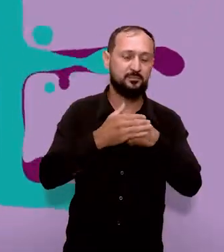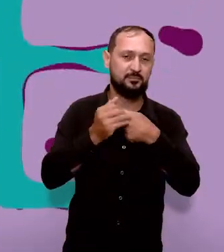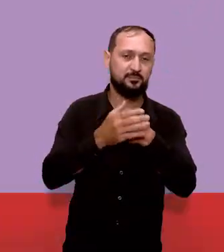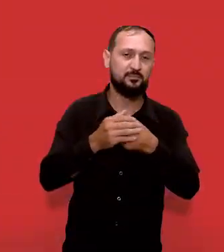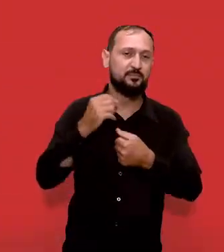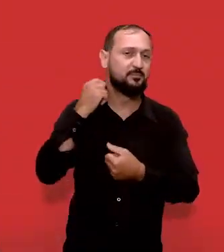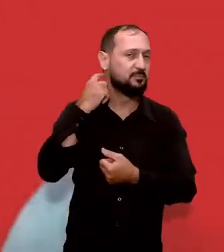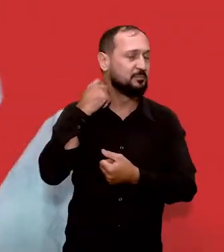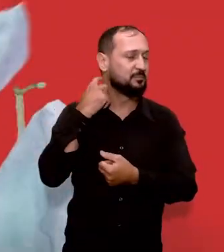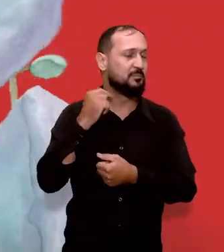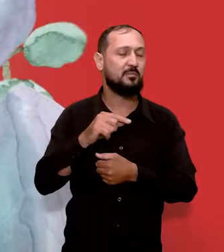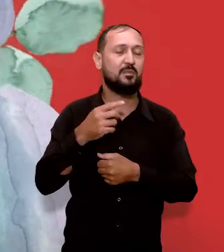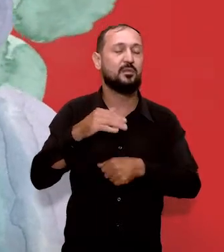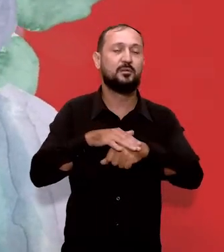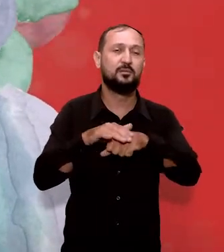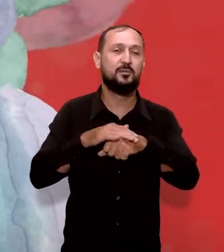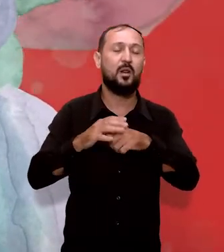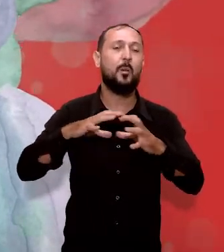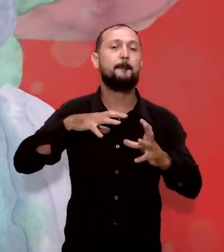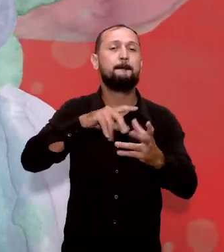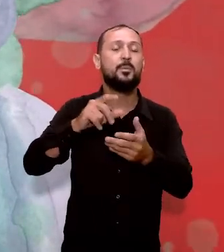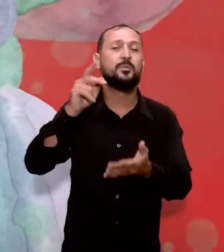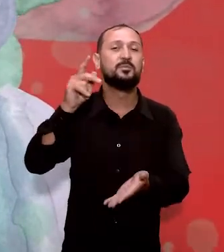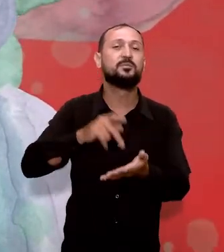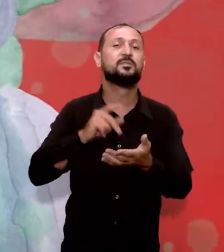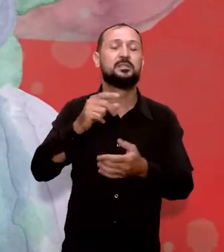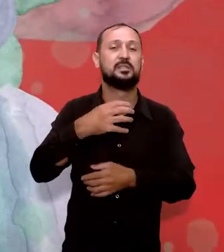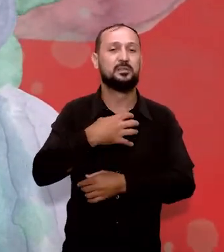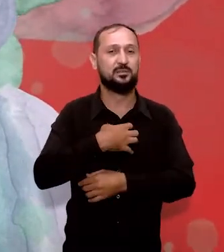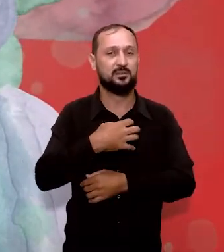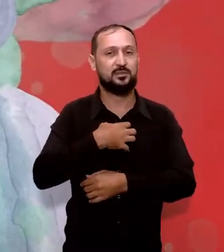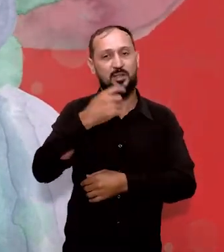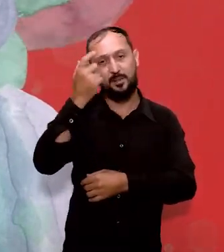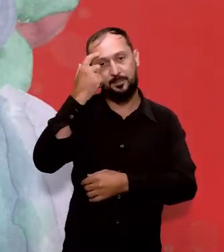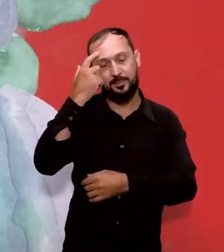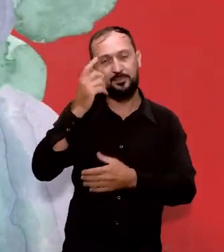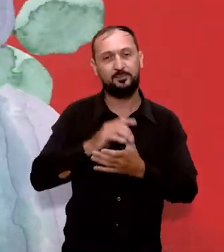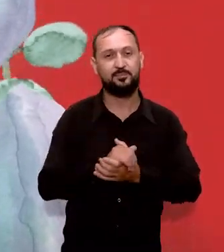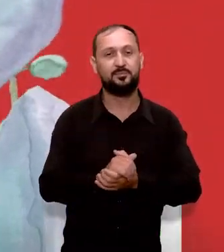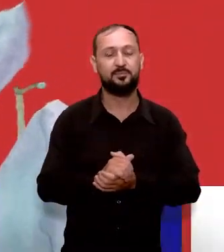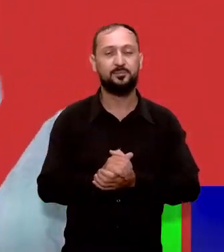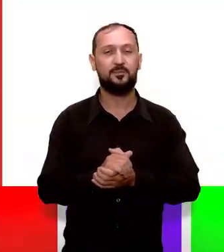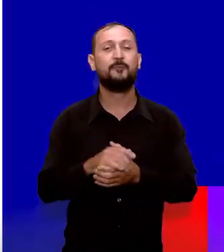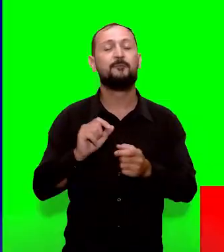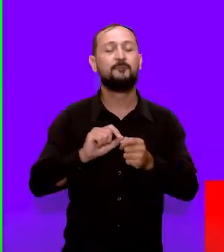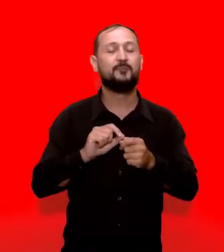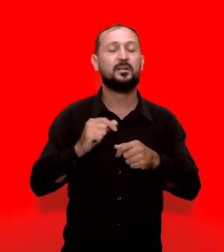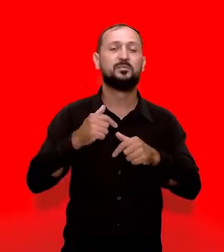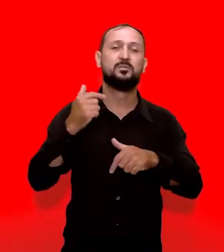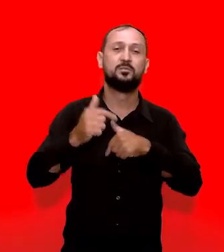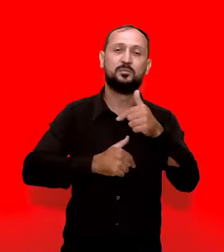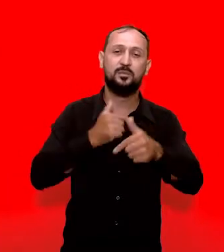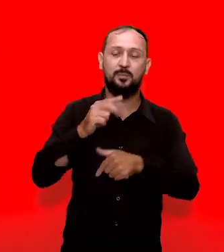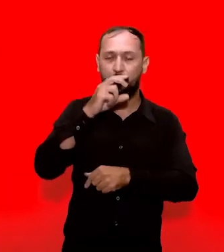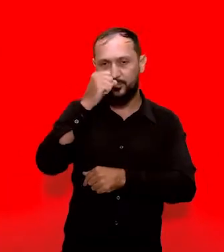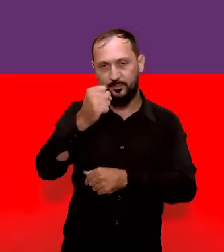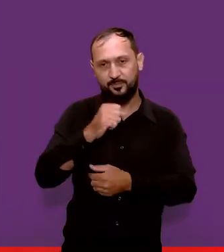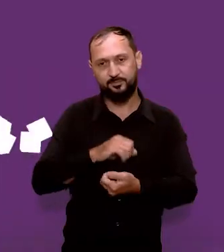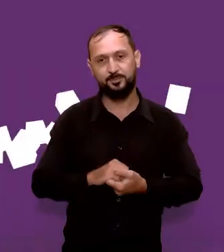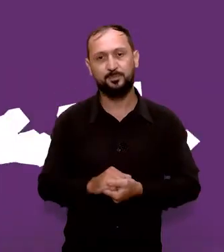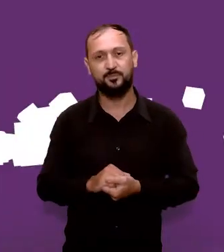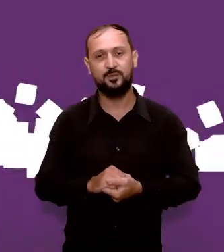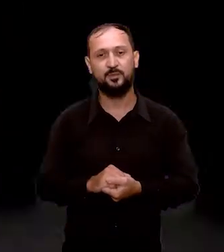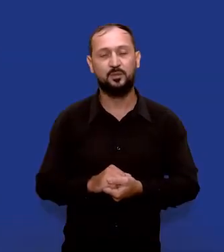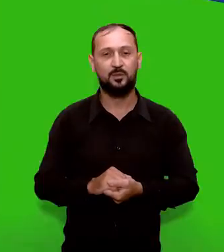instiga e afaga. Ela fala para o mundo que realmente sente e pensa, e isso faz